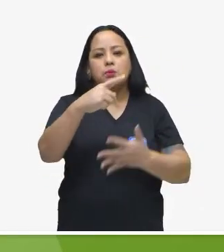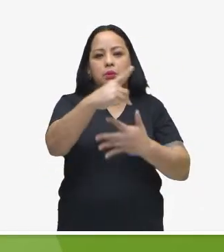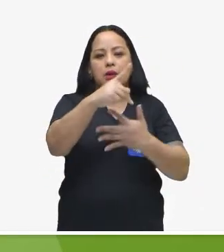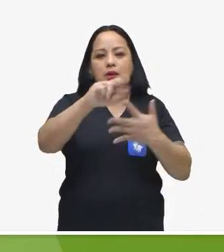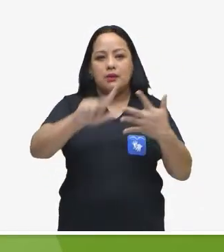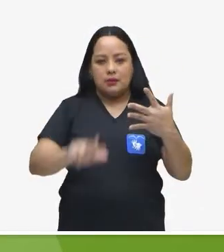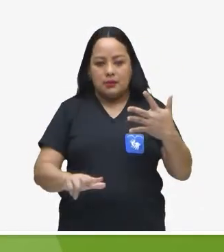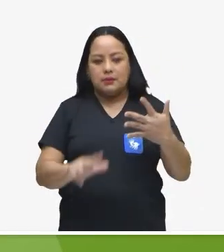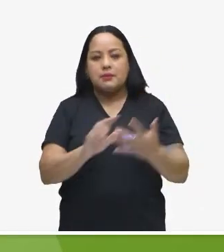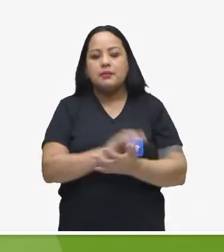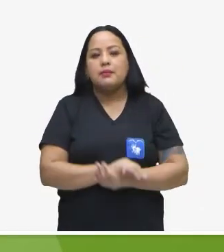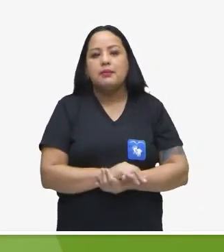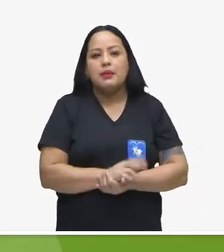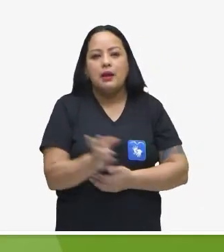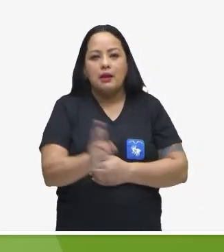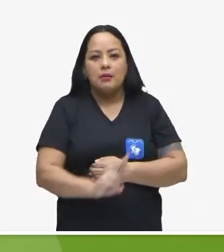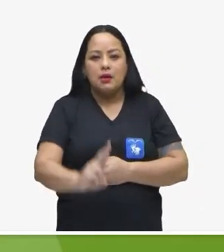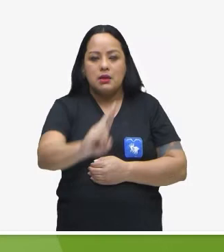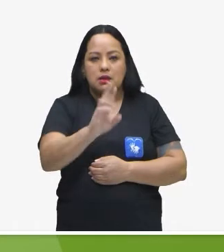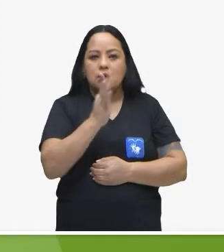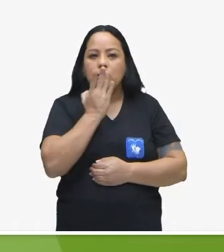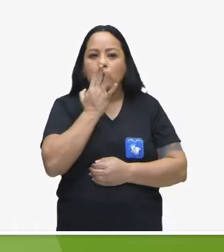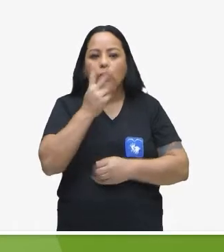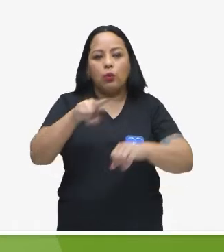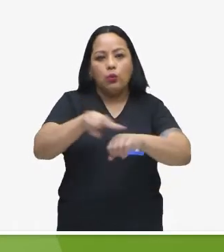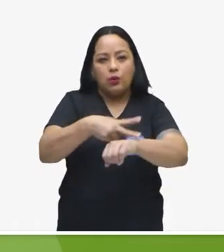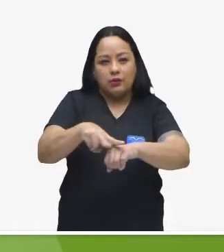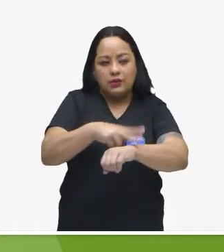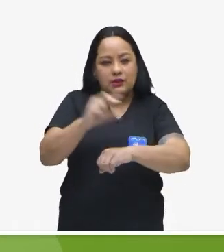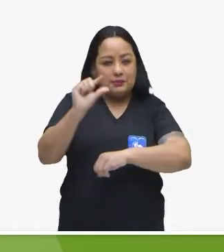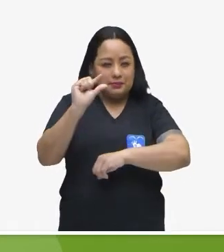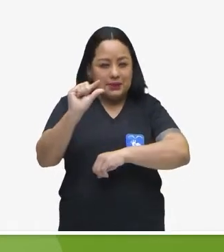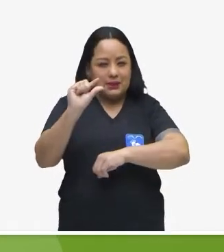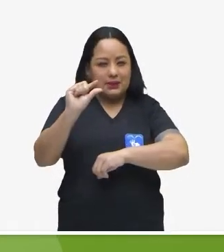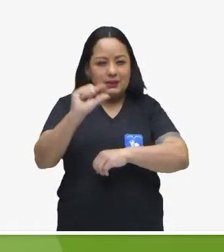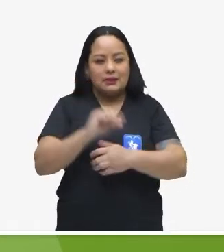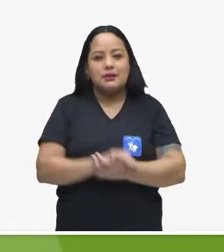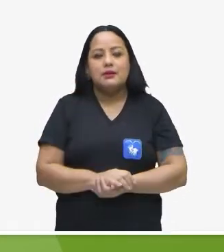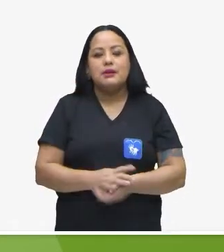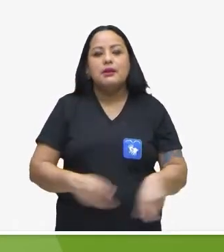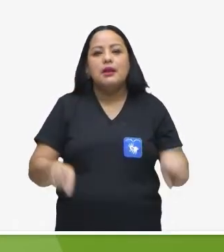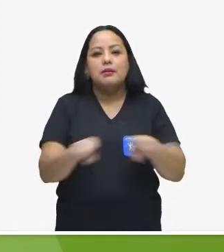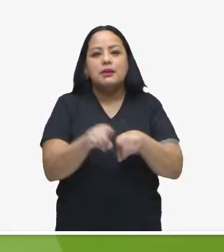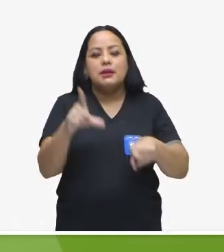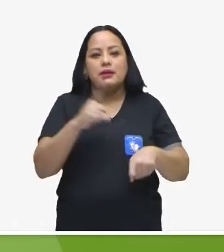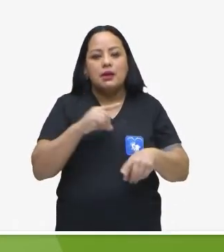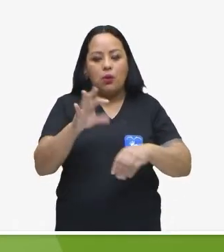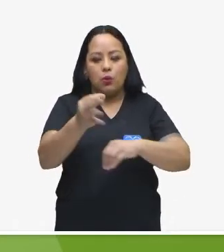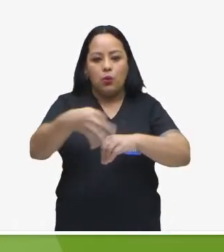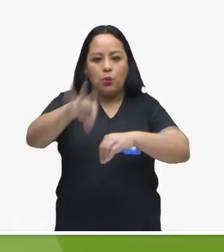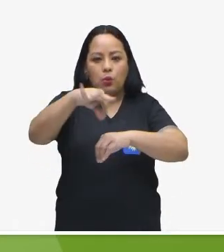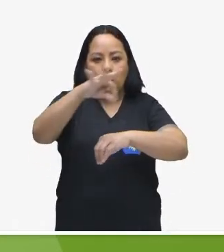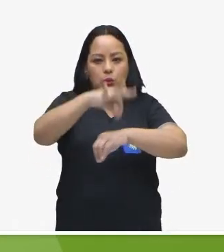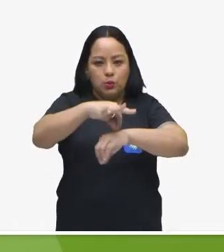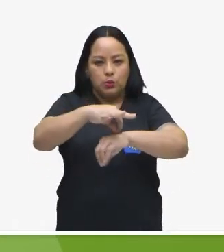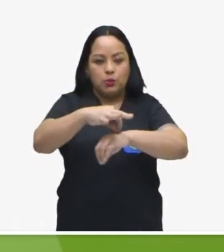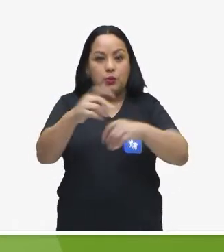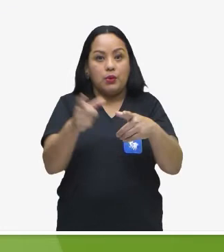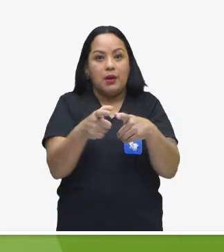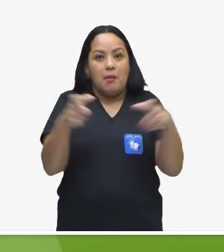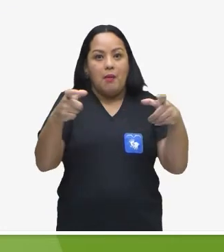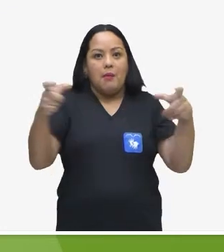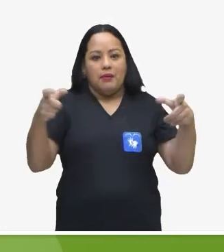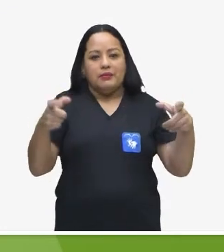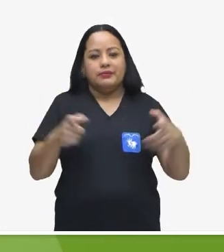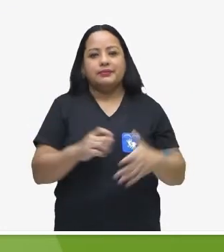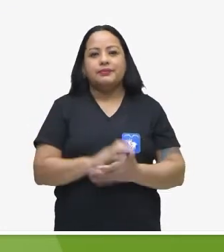tá? Está sendo representado aqui pela cor verde, bem fininha, né? E temos os insetos, que são a maioria,